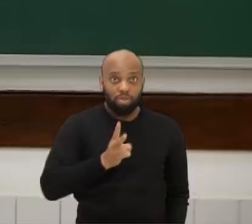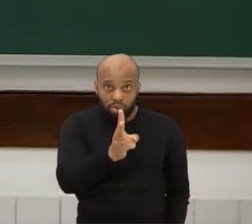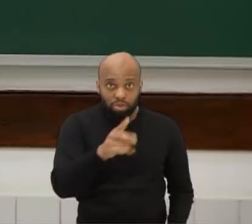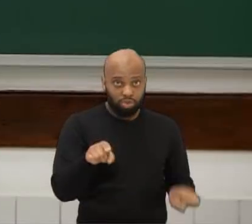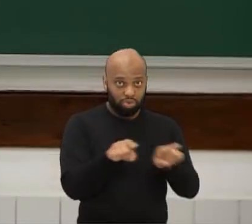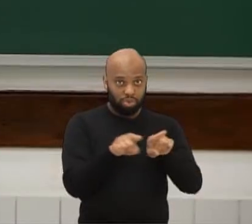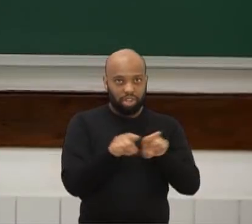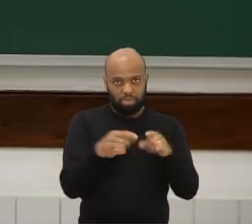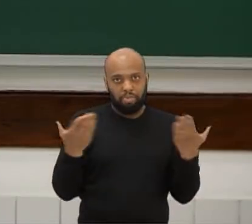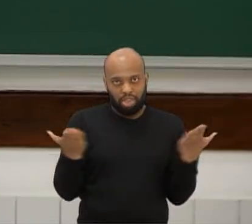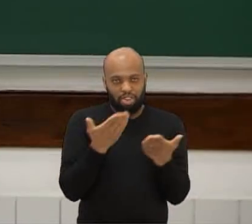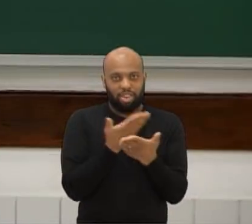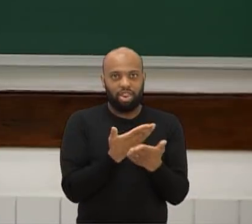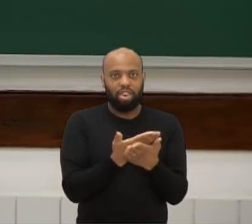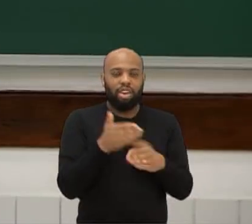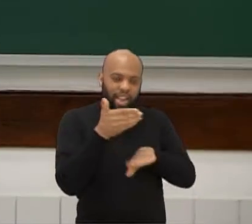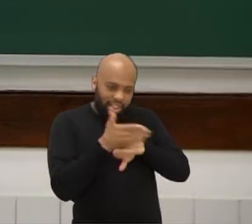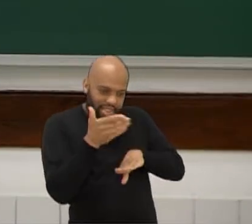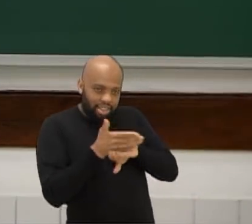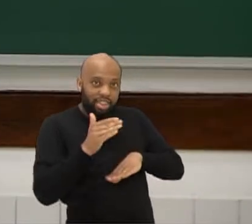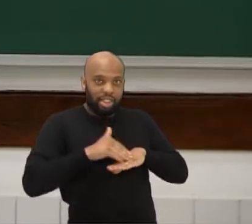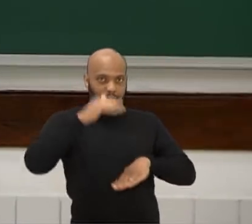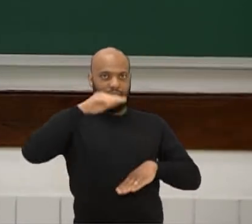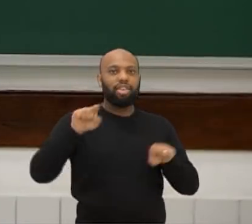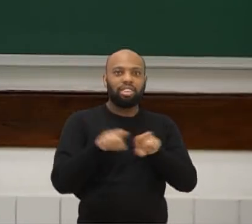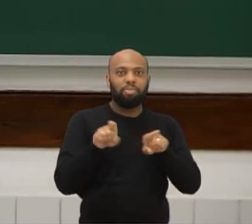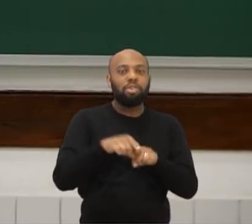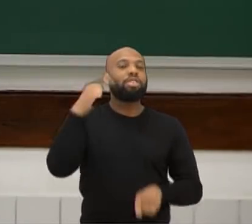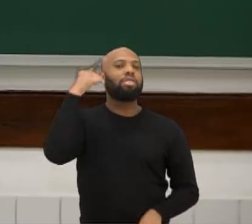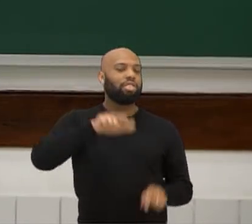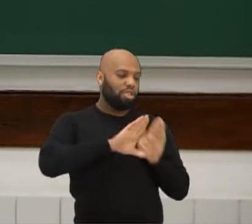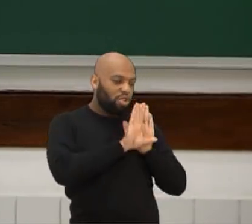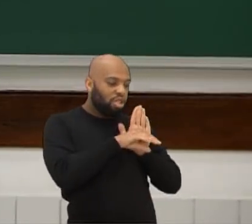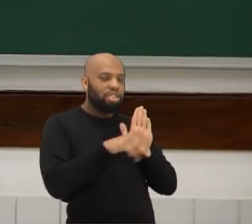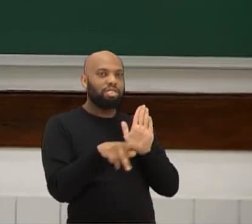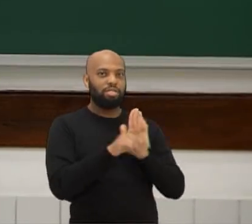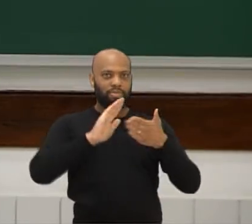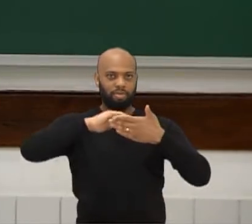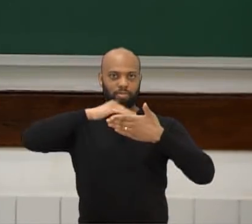hoje, praticando mais aí para que possa fixar esse conceito de simetria.